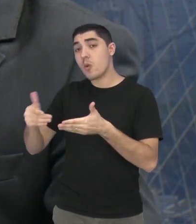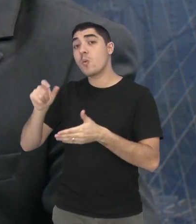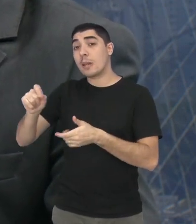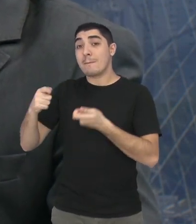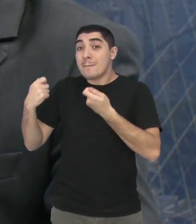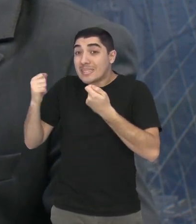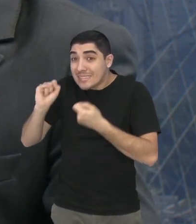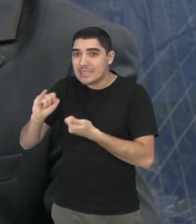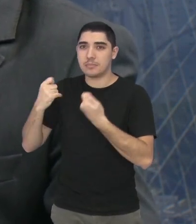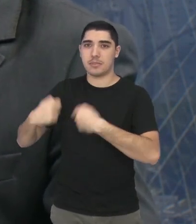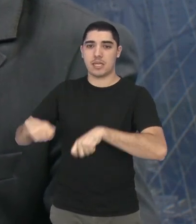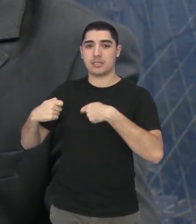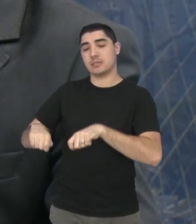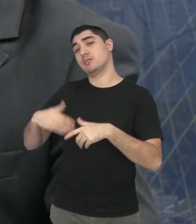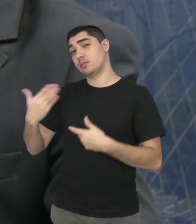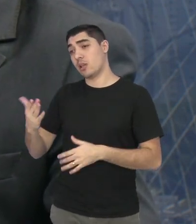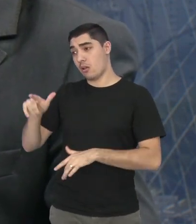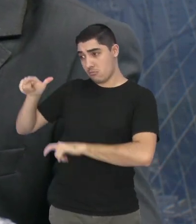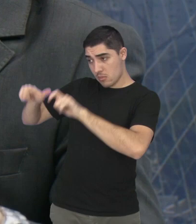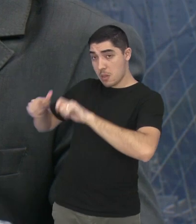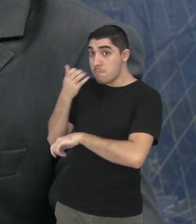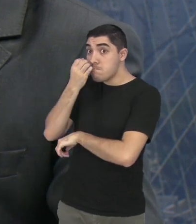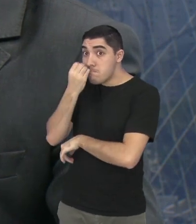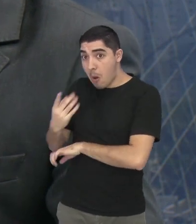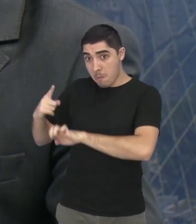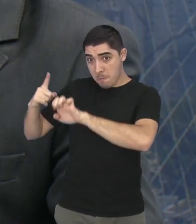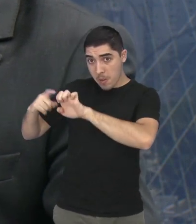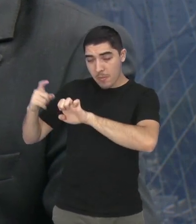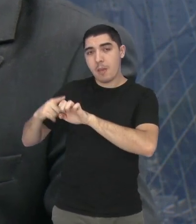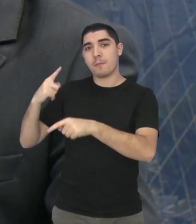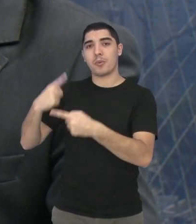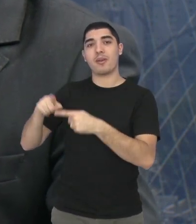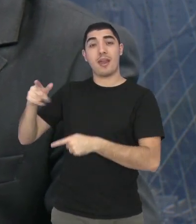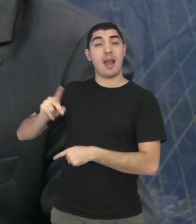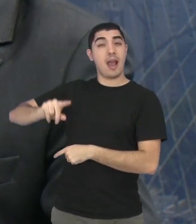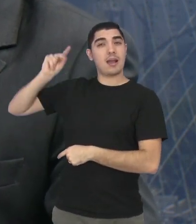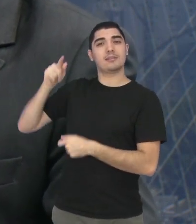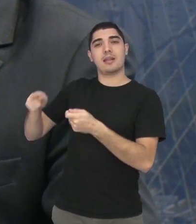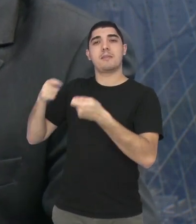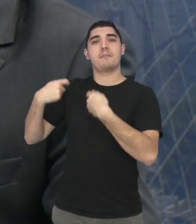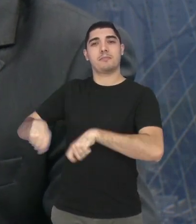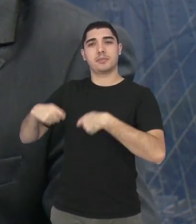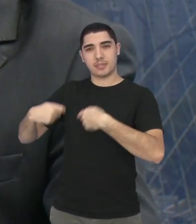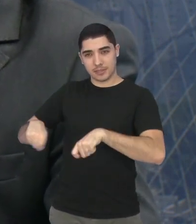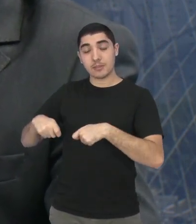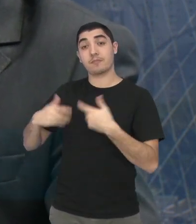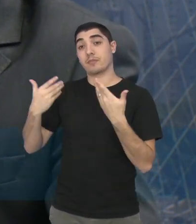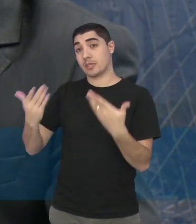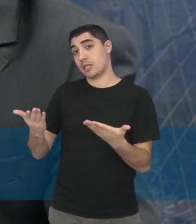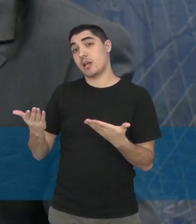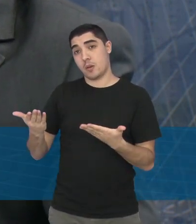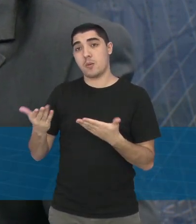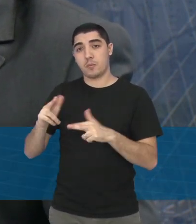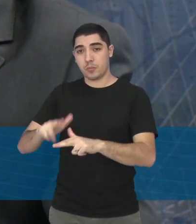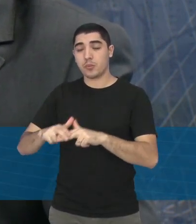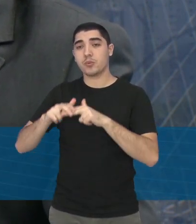uma necessidade, né? Então, muitos bons empreendedores vieram de uma necessidade, né?